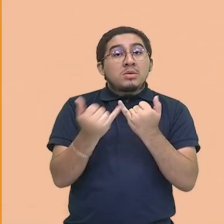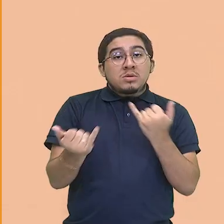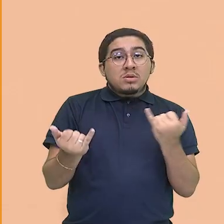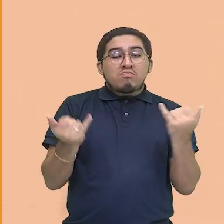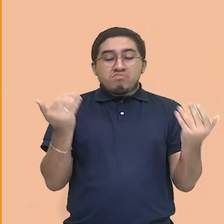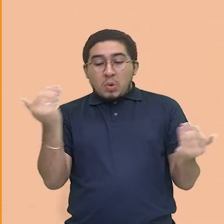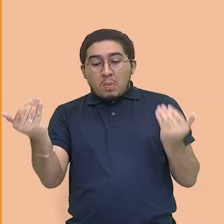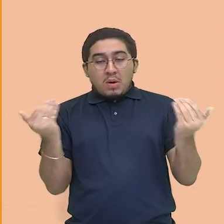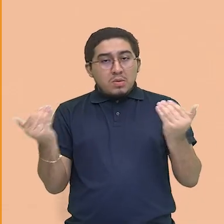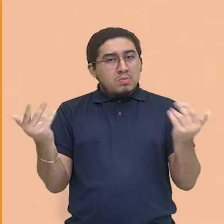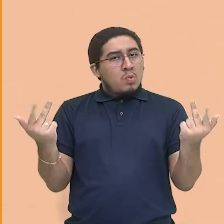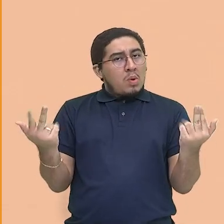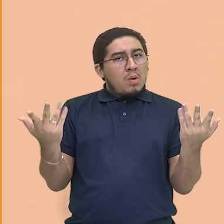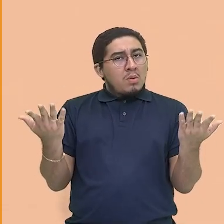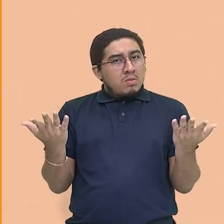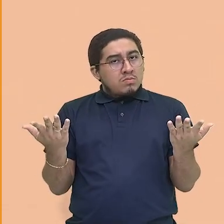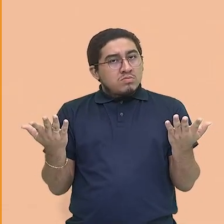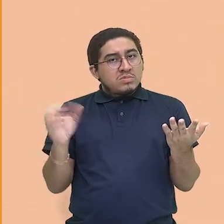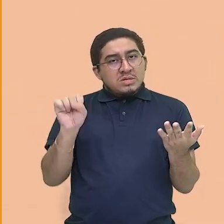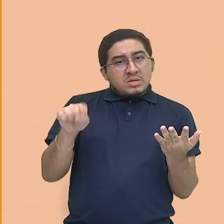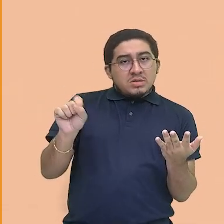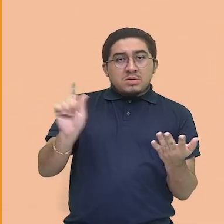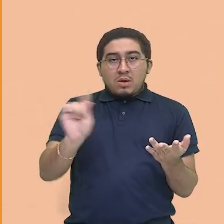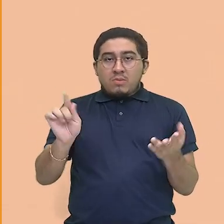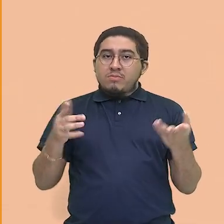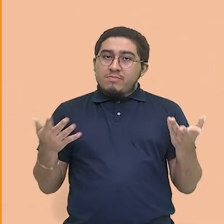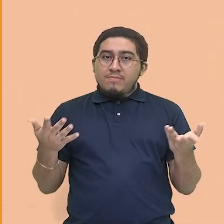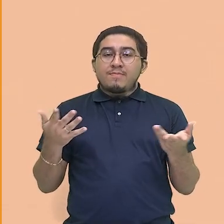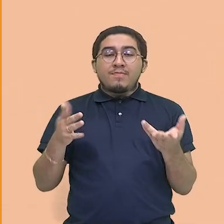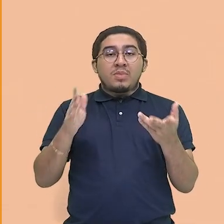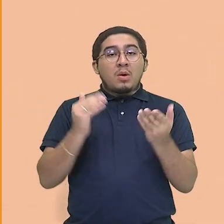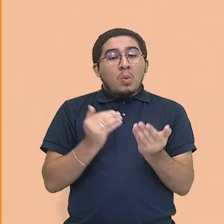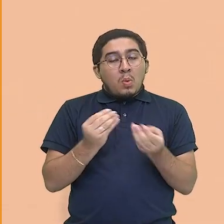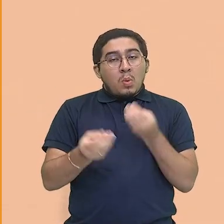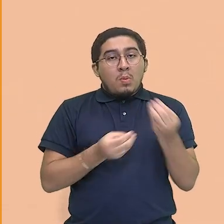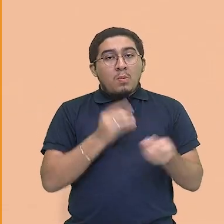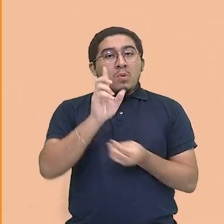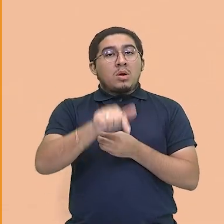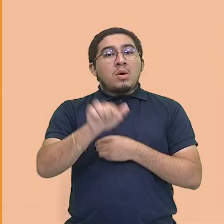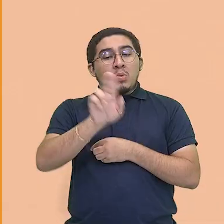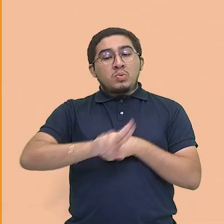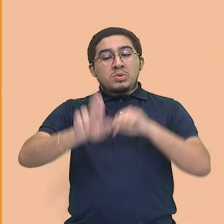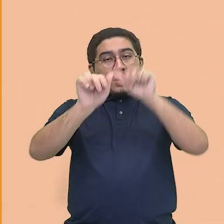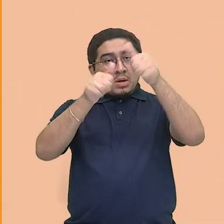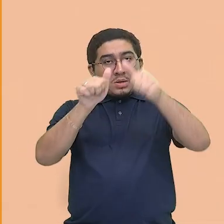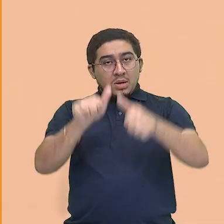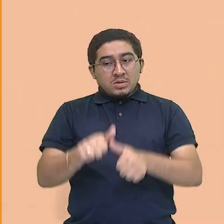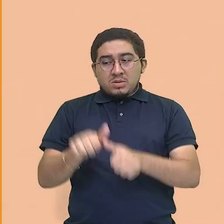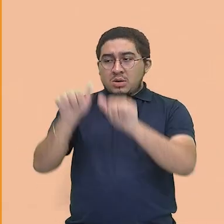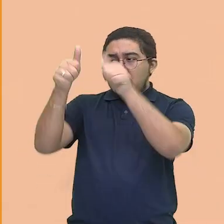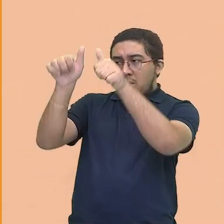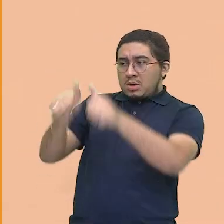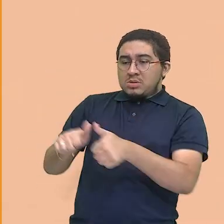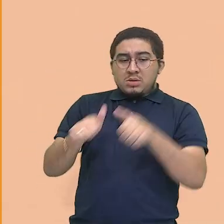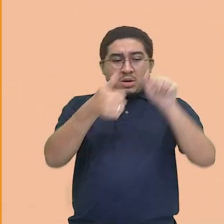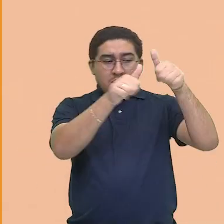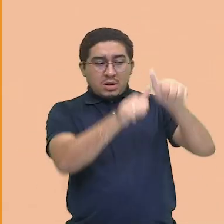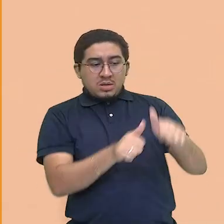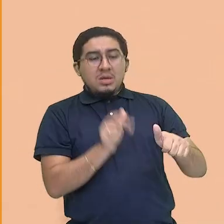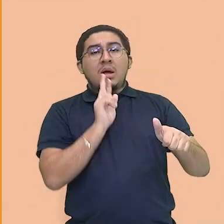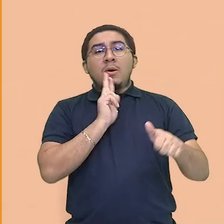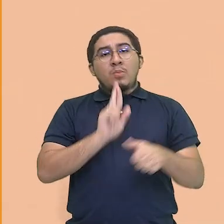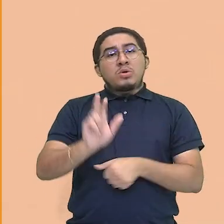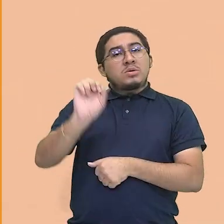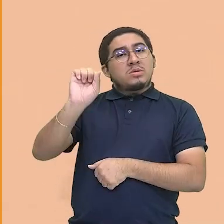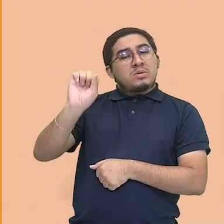parecidas, são iguais. Bem, isso aí, a partir da análise, é que vai poder ser dito se é igual,